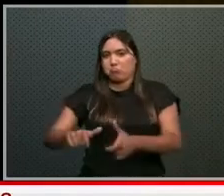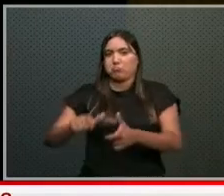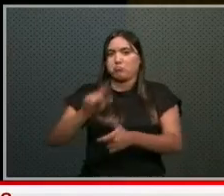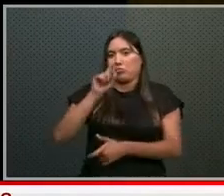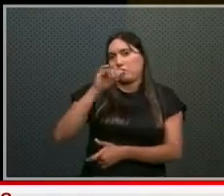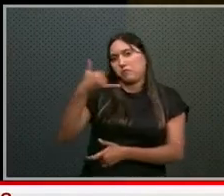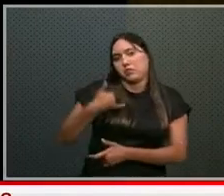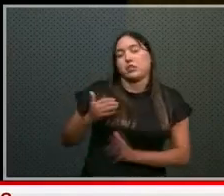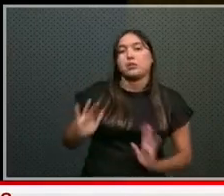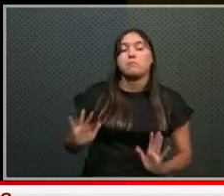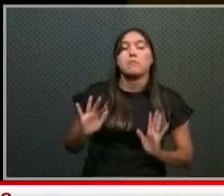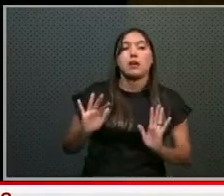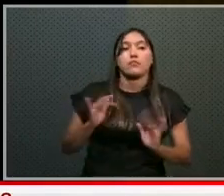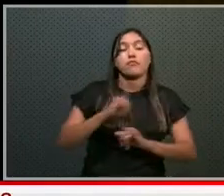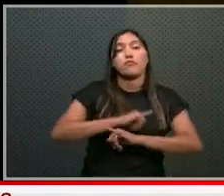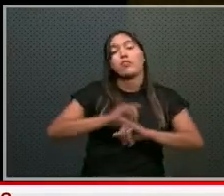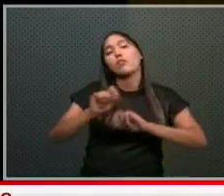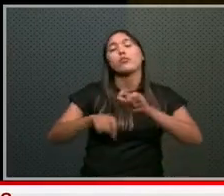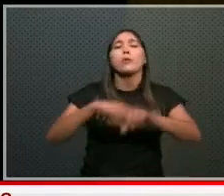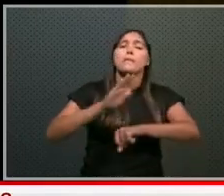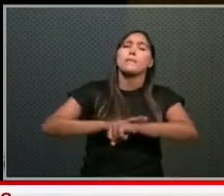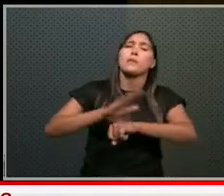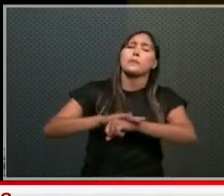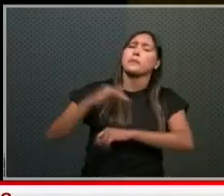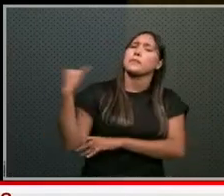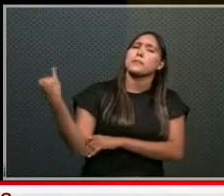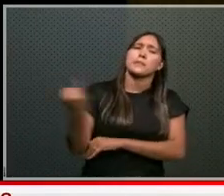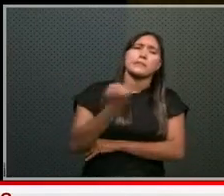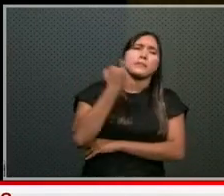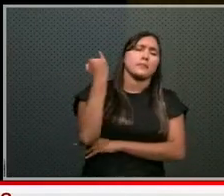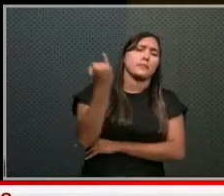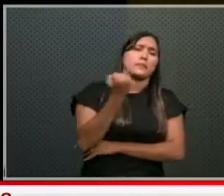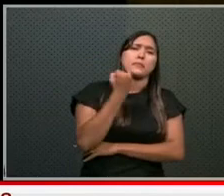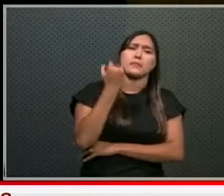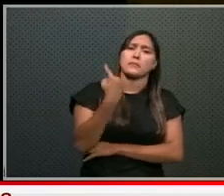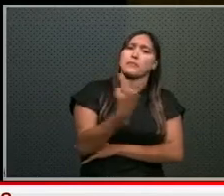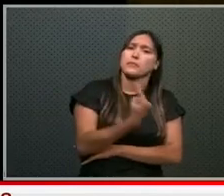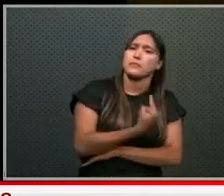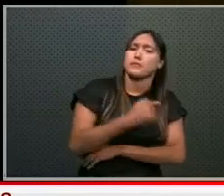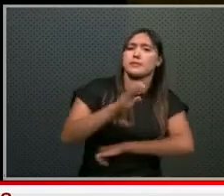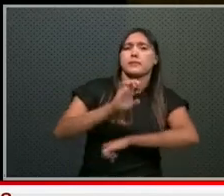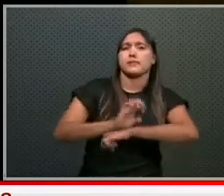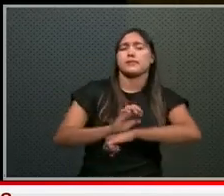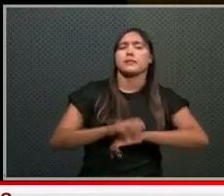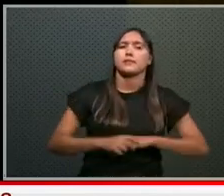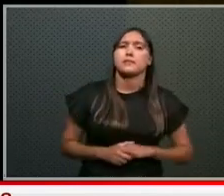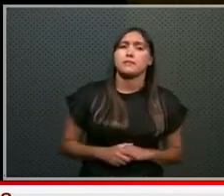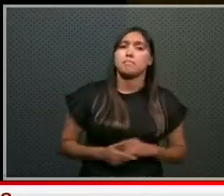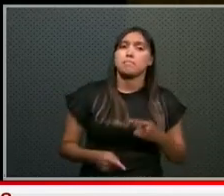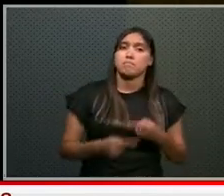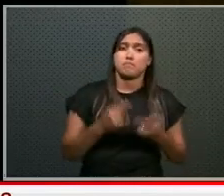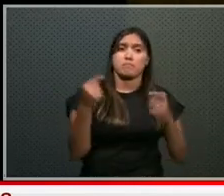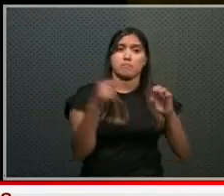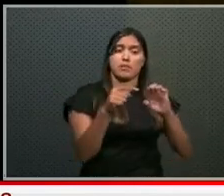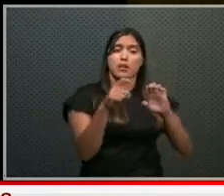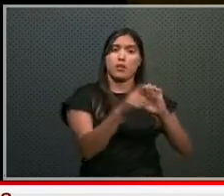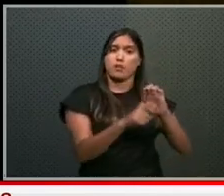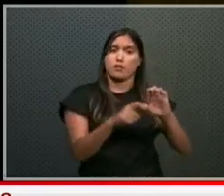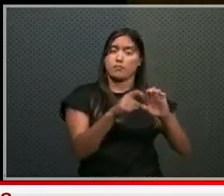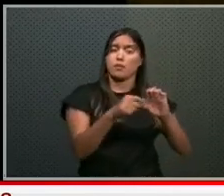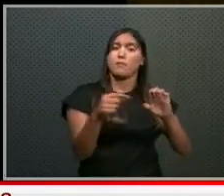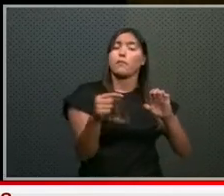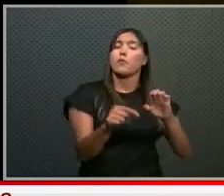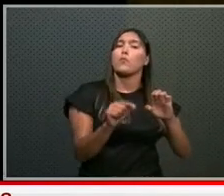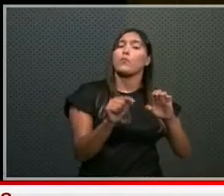que esse momento é um momento muito importante simbolicamente para o nosso estado porque porque a Embrapa Com certeza